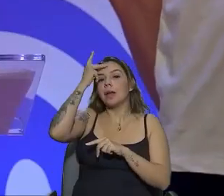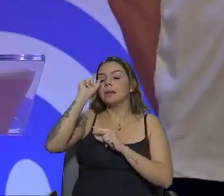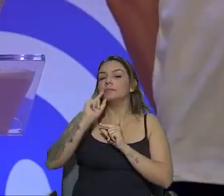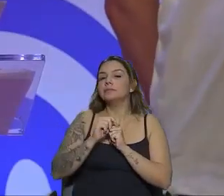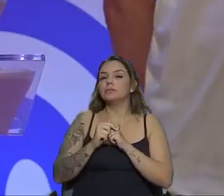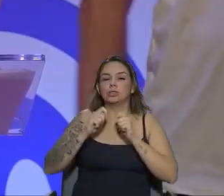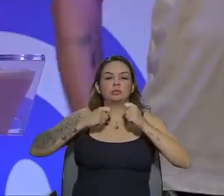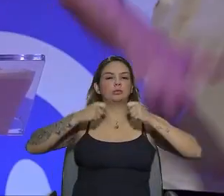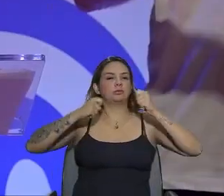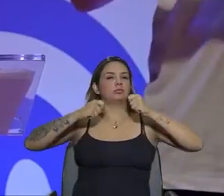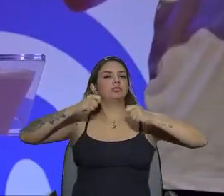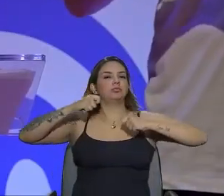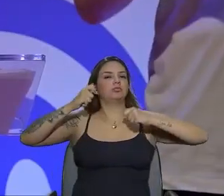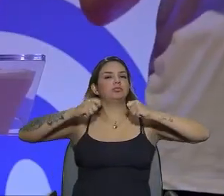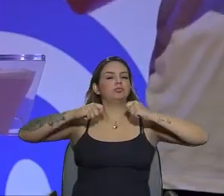para